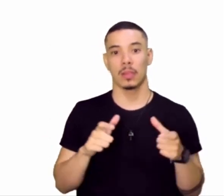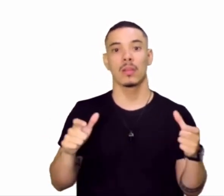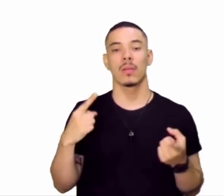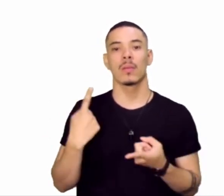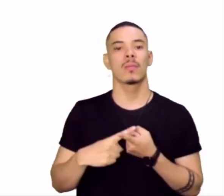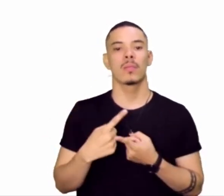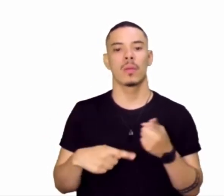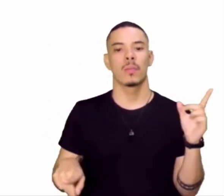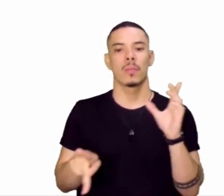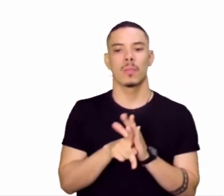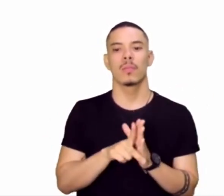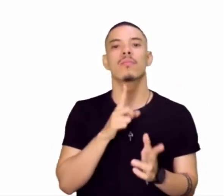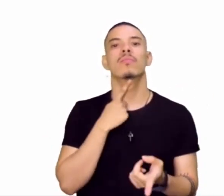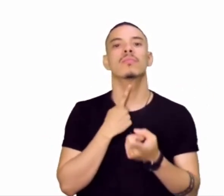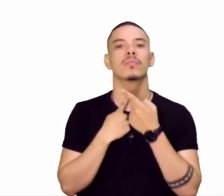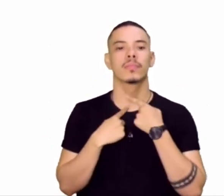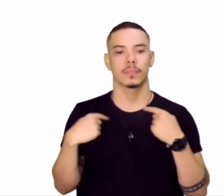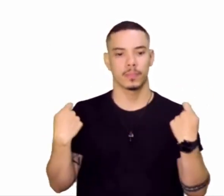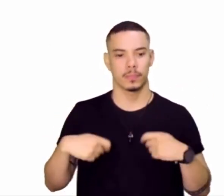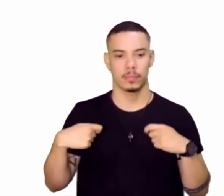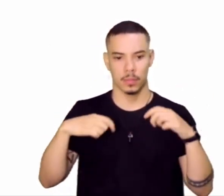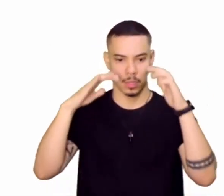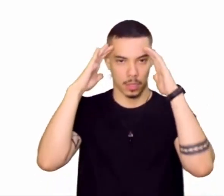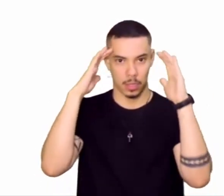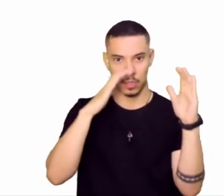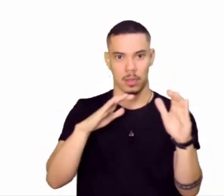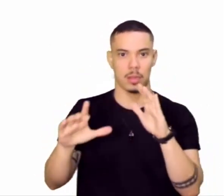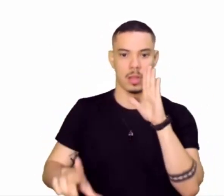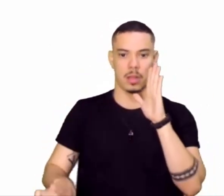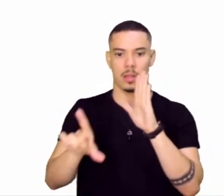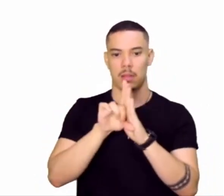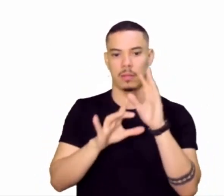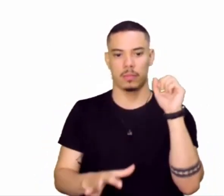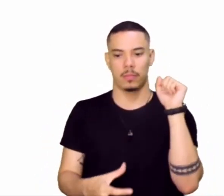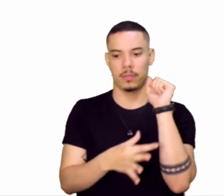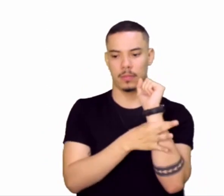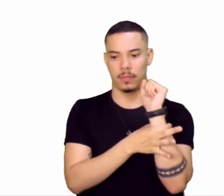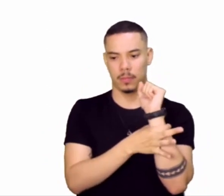vontades devem ser respeitadas, garantidas pela lei. Então tá aqui.